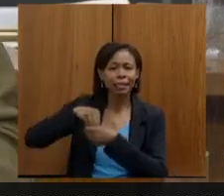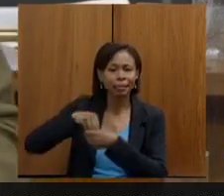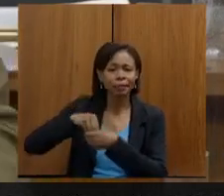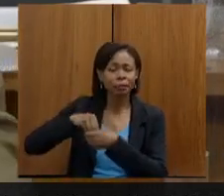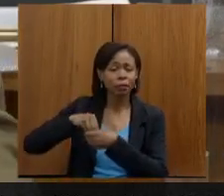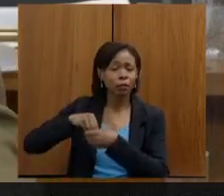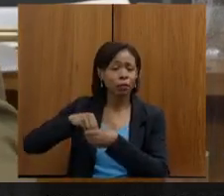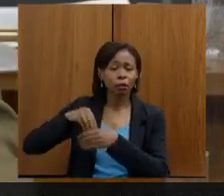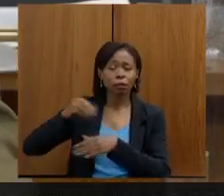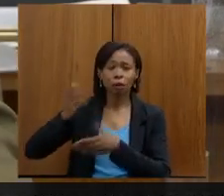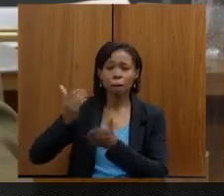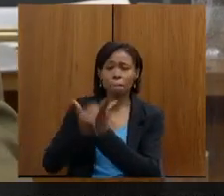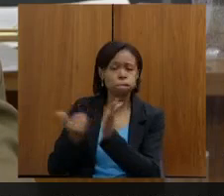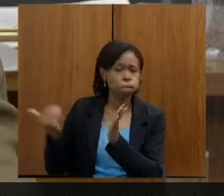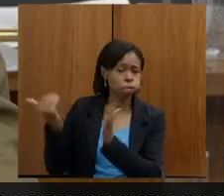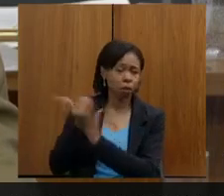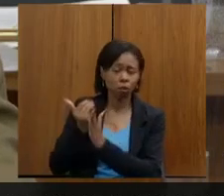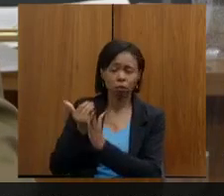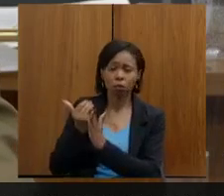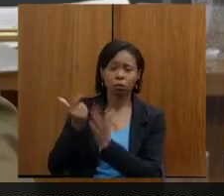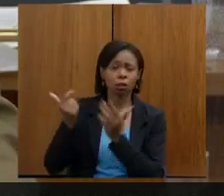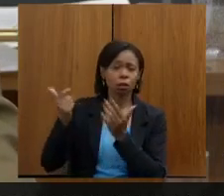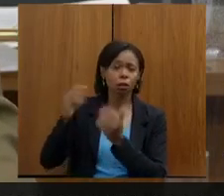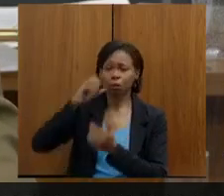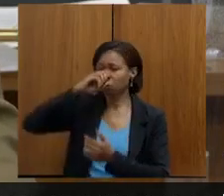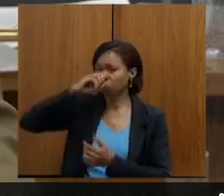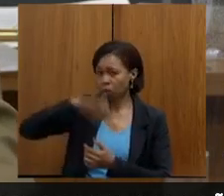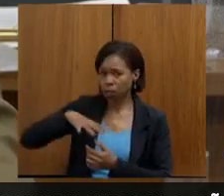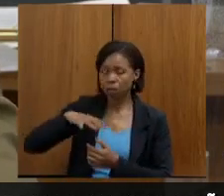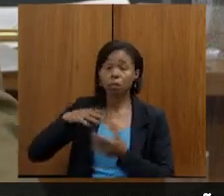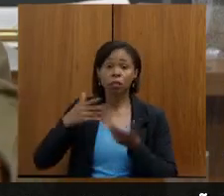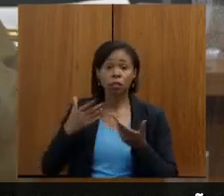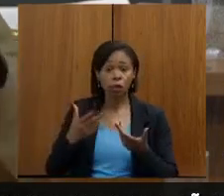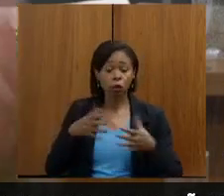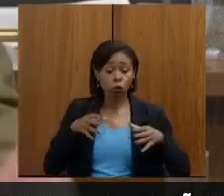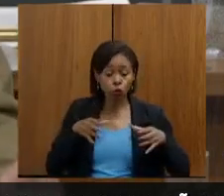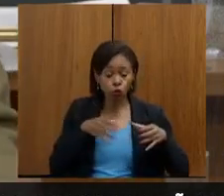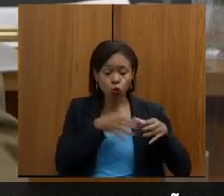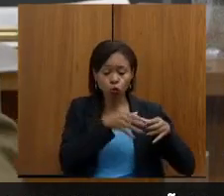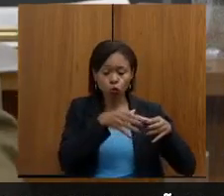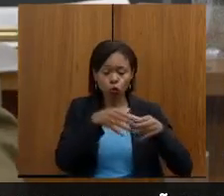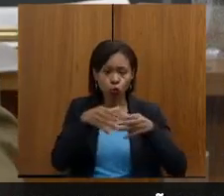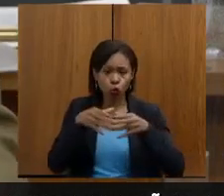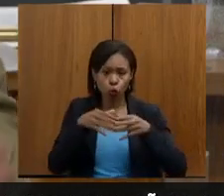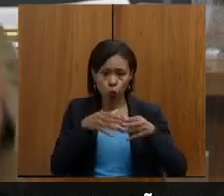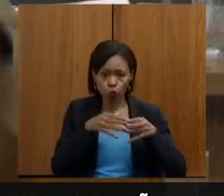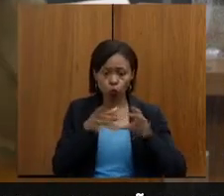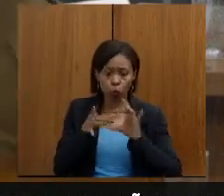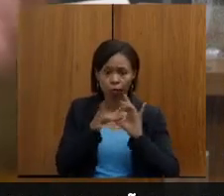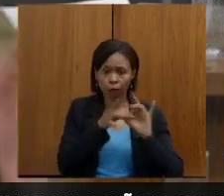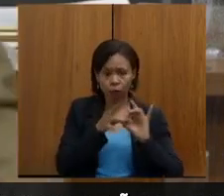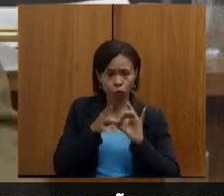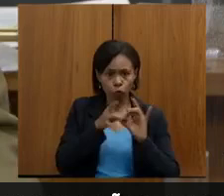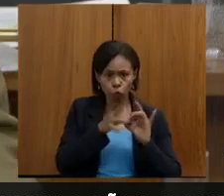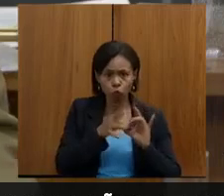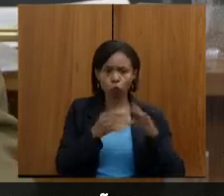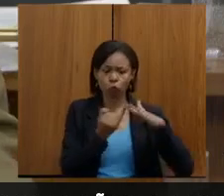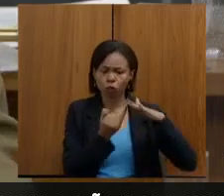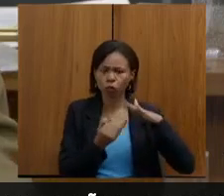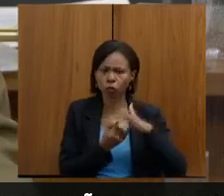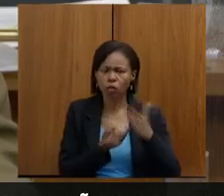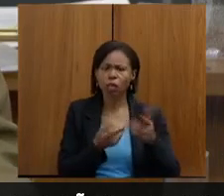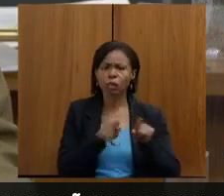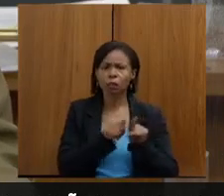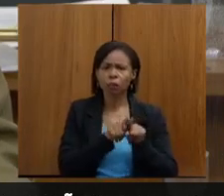encerrar e outras e outras questões então juntamente né de forma integrada com vários aos poderes juntamente com orientações do Governo